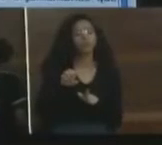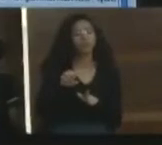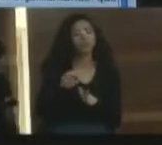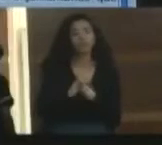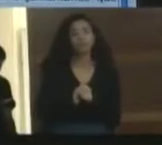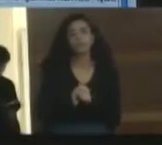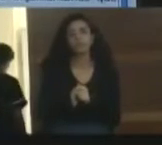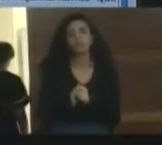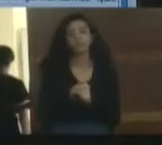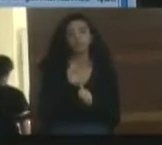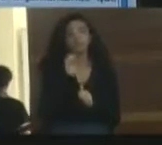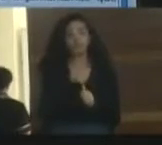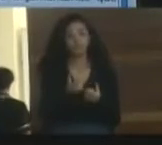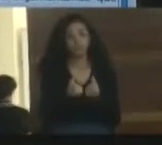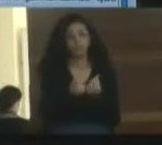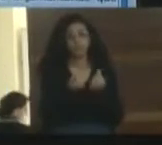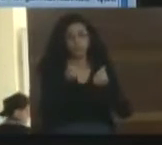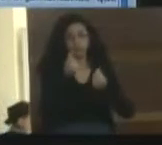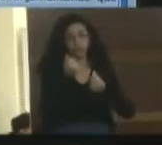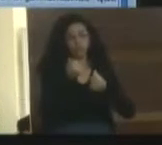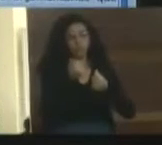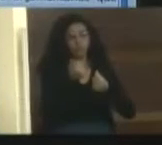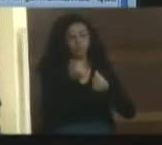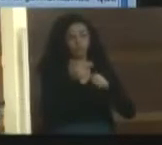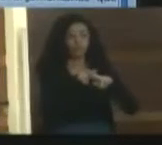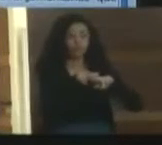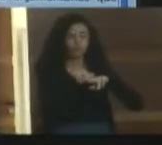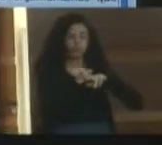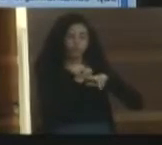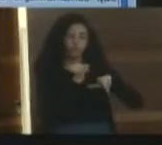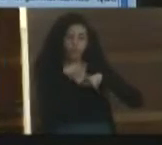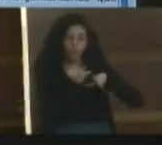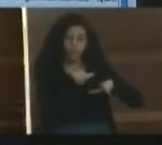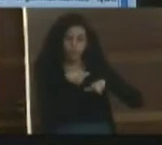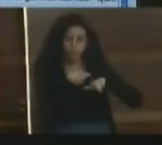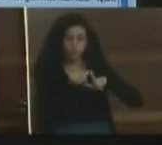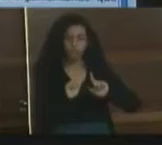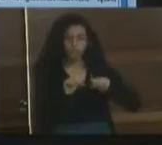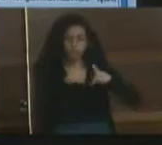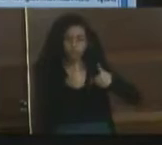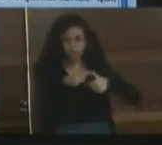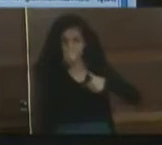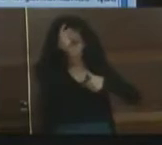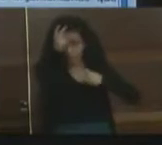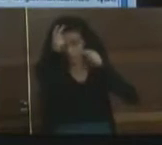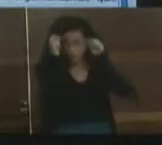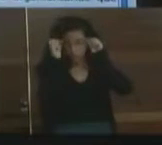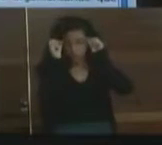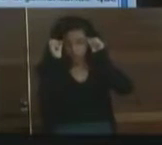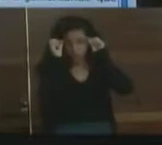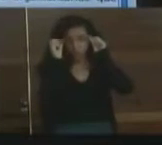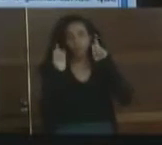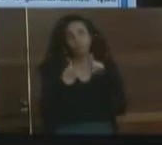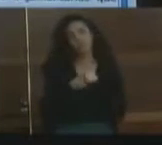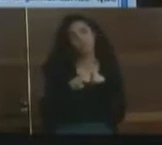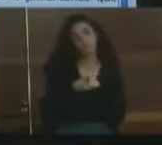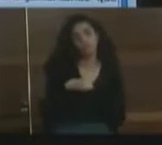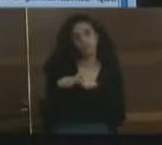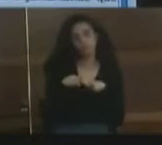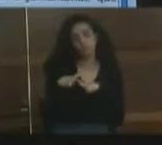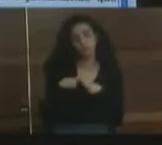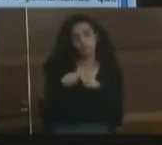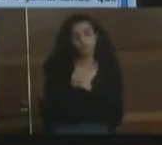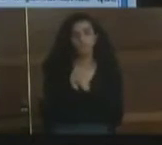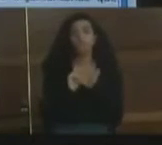nós somos ingressos de recursos financeiros oriundos das atividades operacionais para aplicação em despesas correspondentes também em atividades